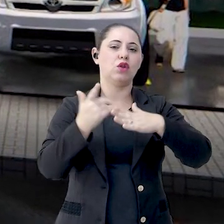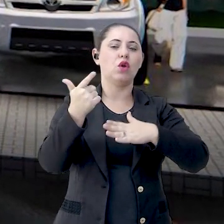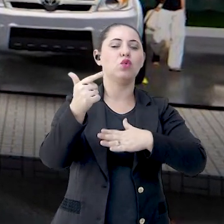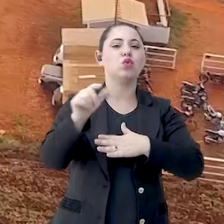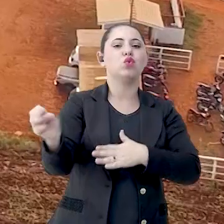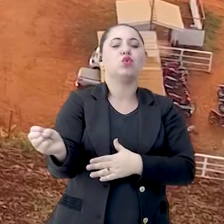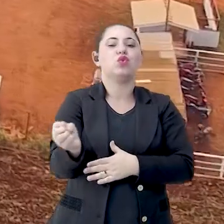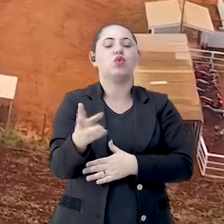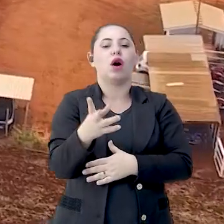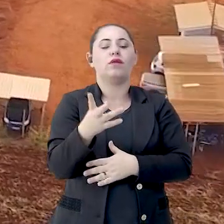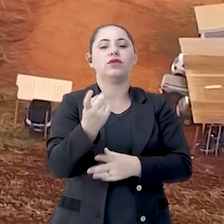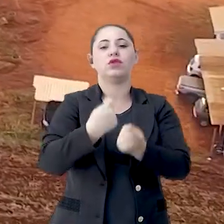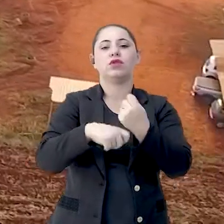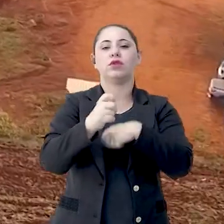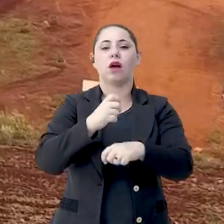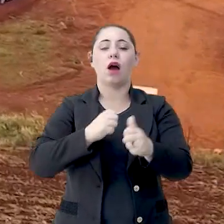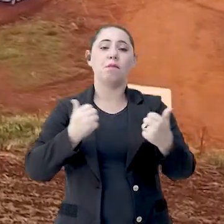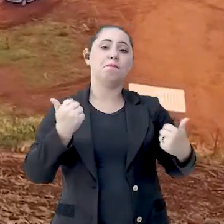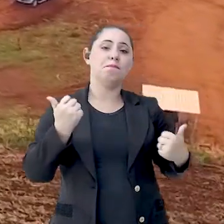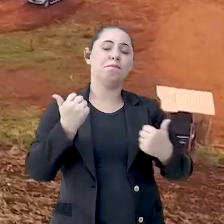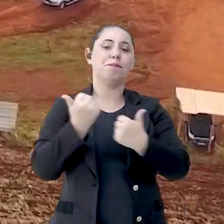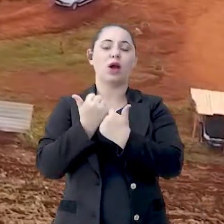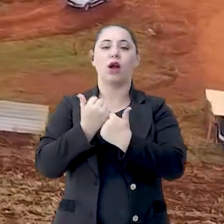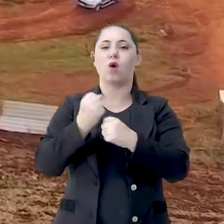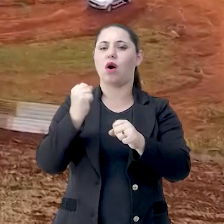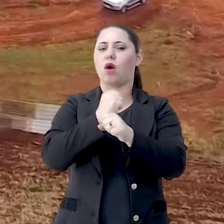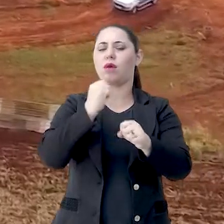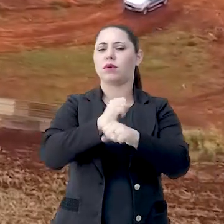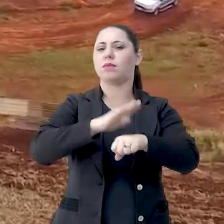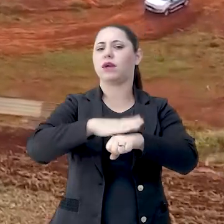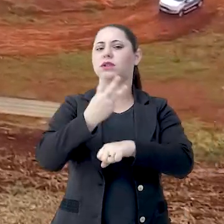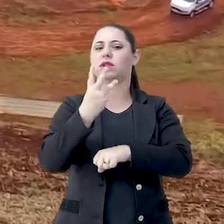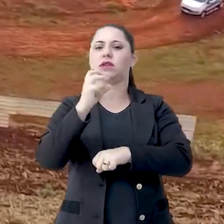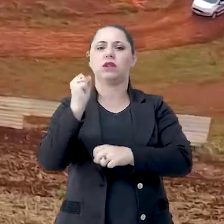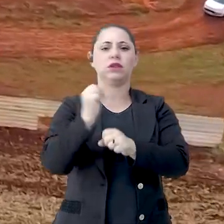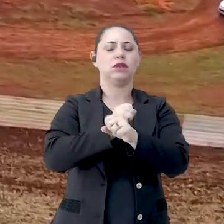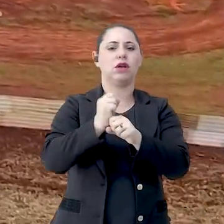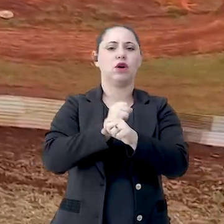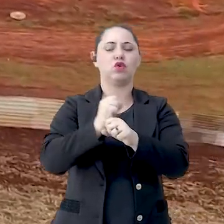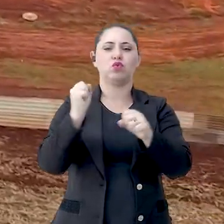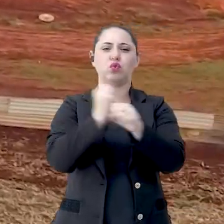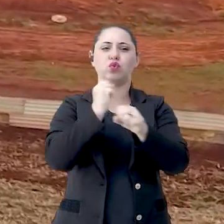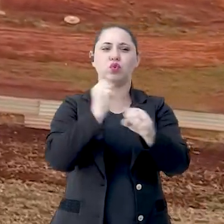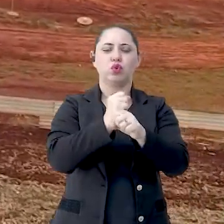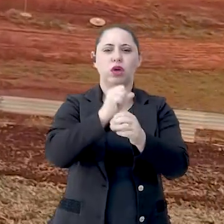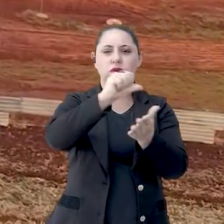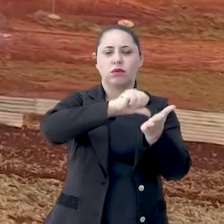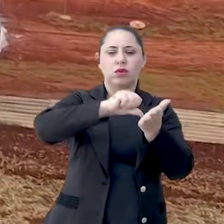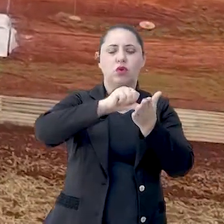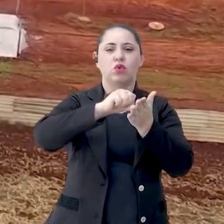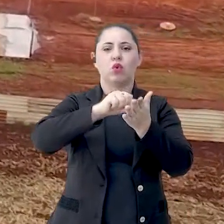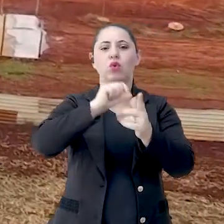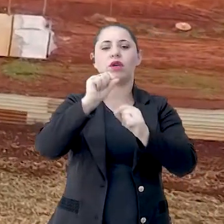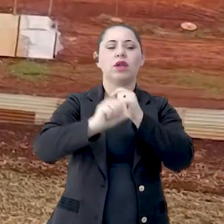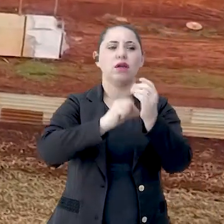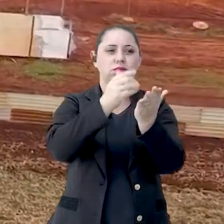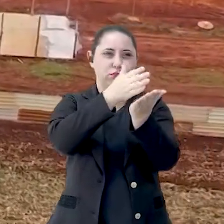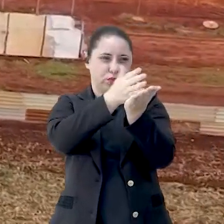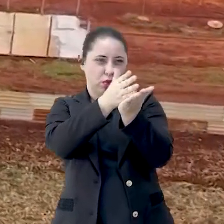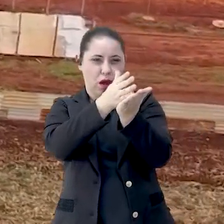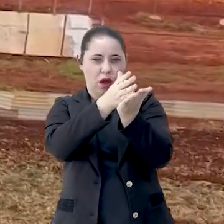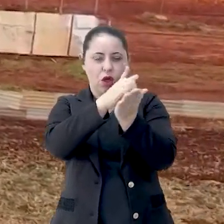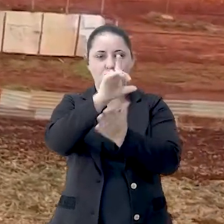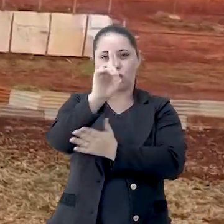DOF. Outra conquista foi a construção do Hospital Regional da Grande Dourados. O hospital atenderá pacientes